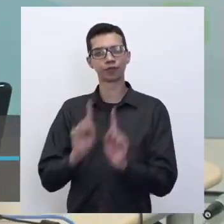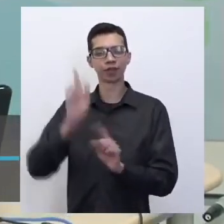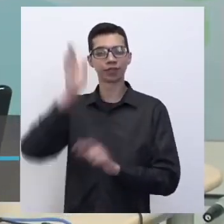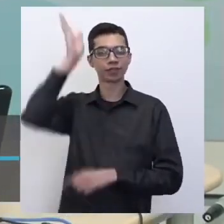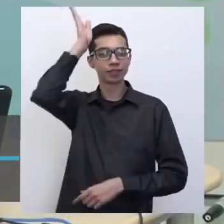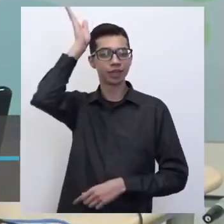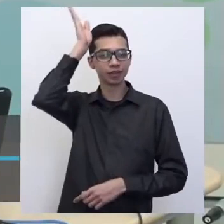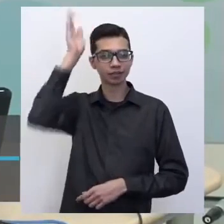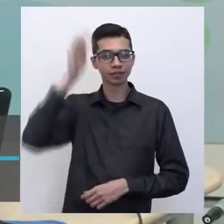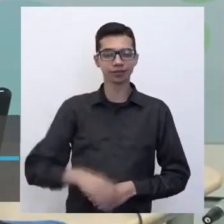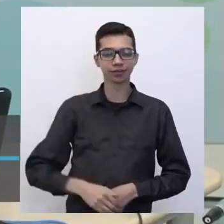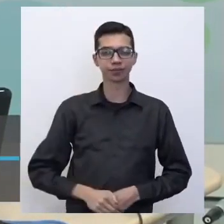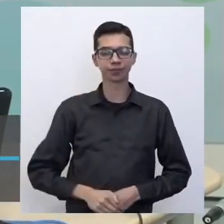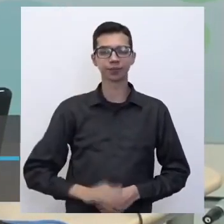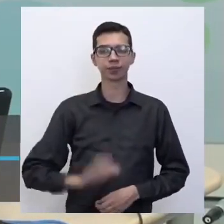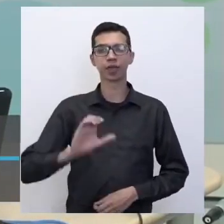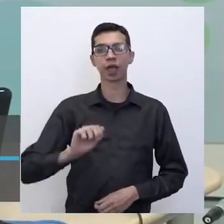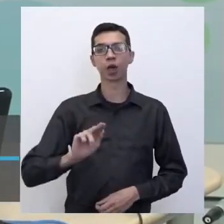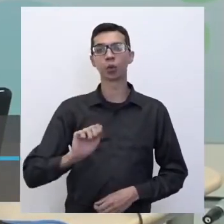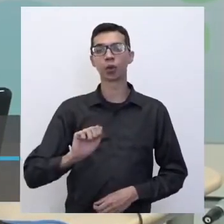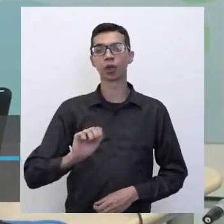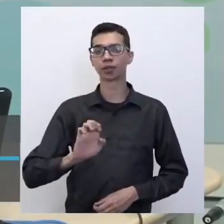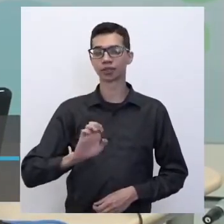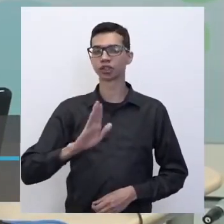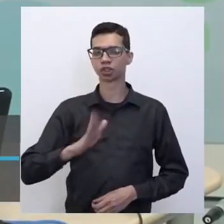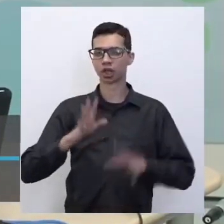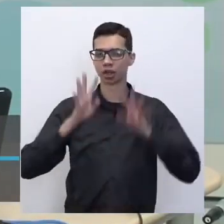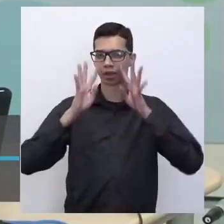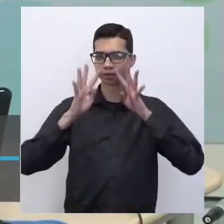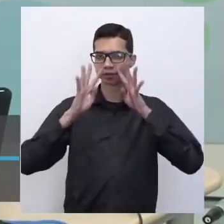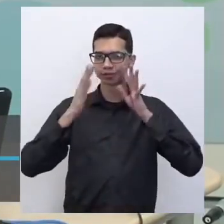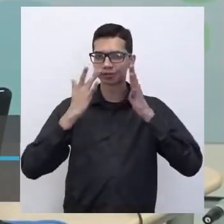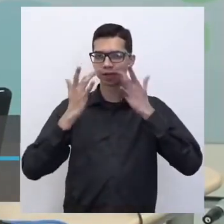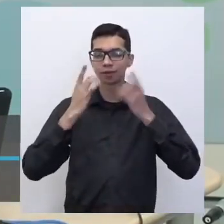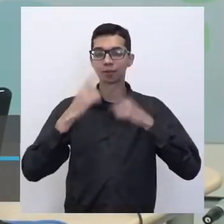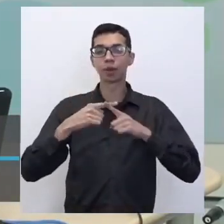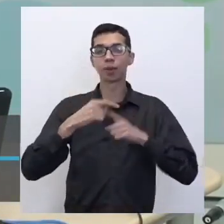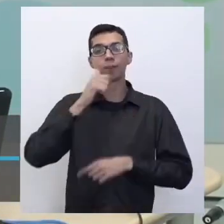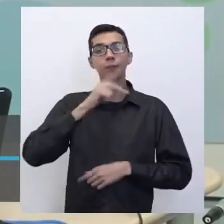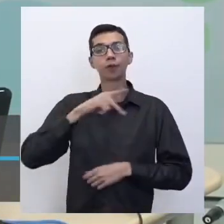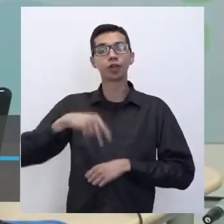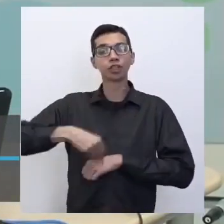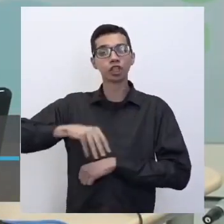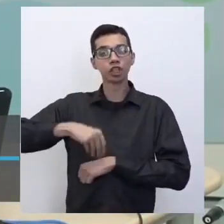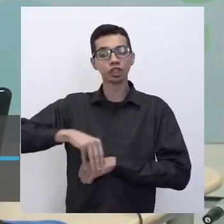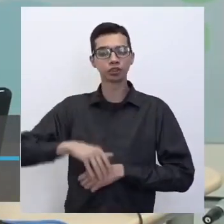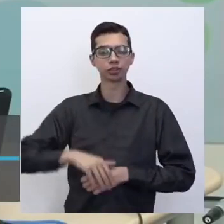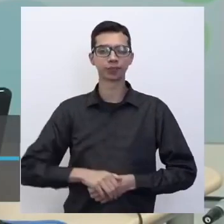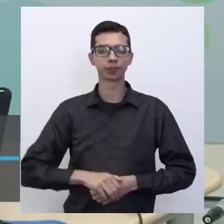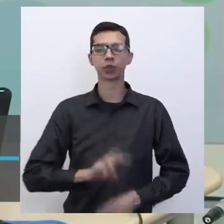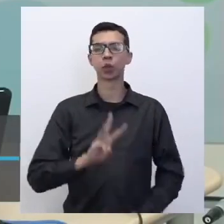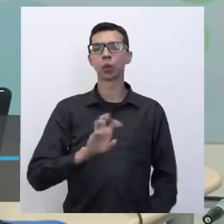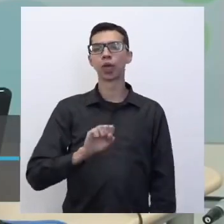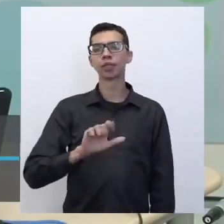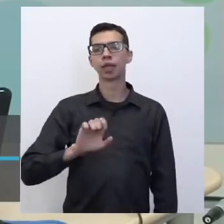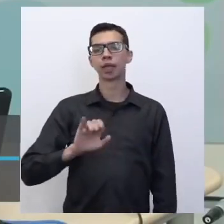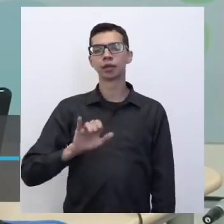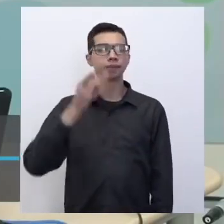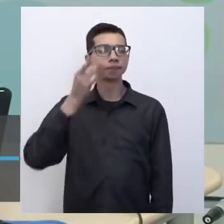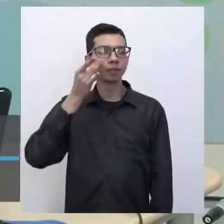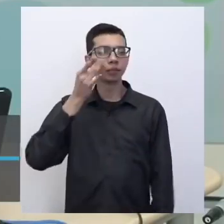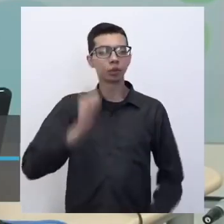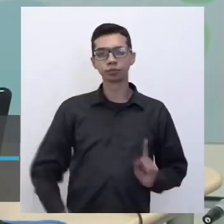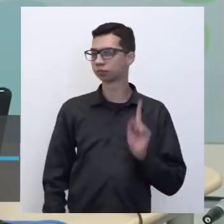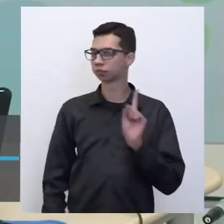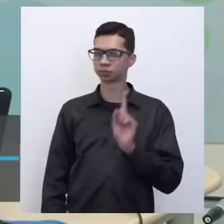peças recomendadas pela sua professora de teatro. O Wesley não, mas já viu na internet. Não foi pessoalmente, mas já viu na